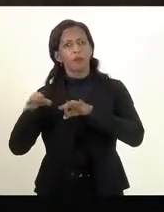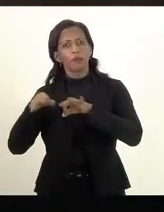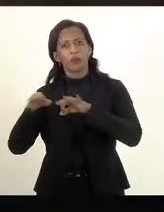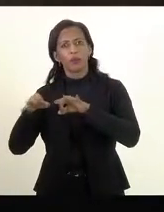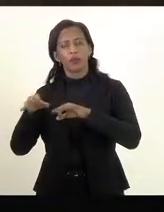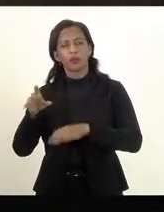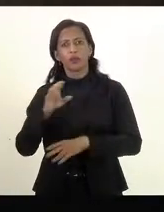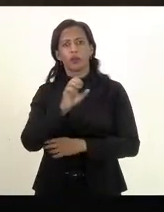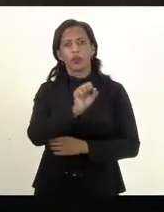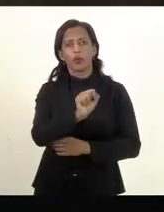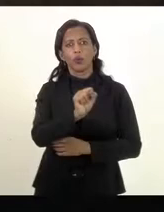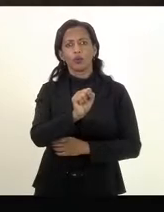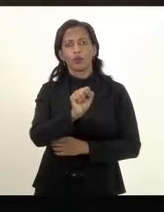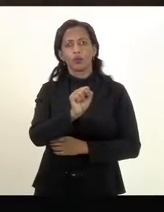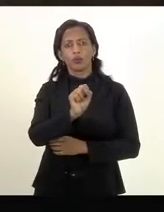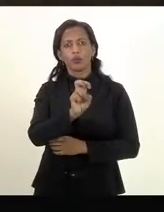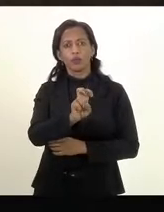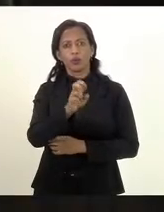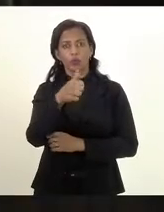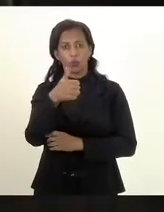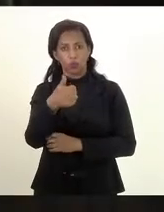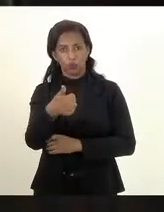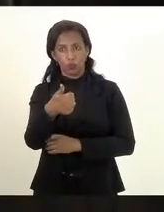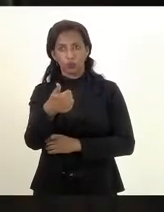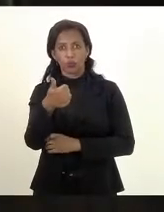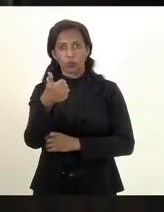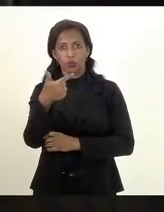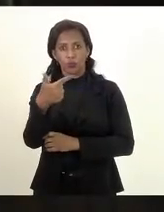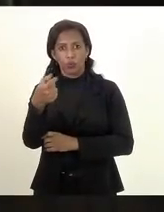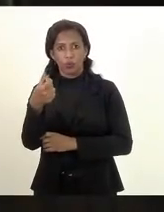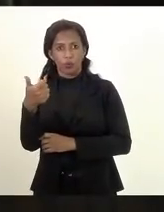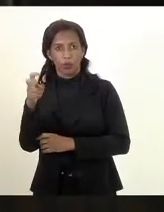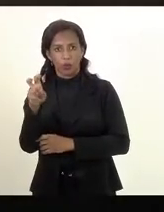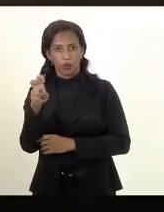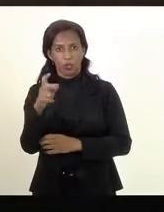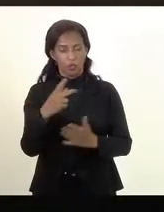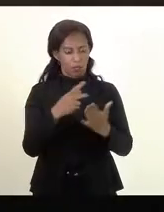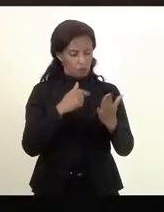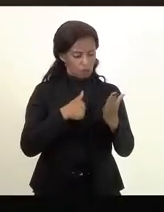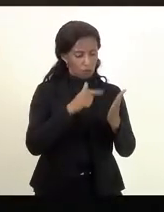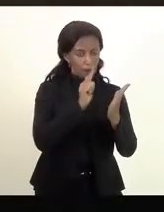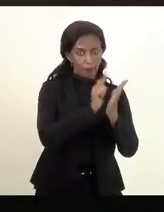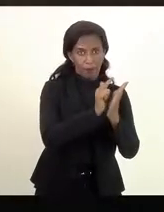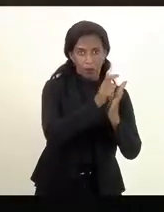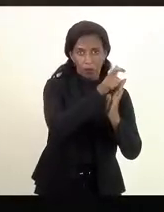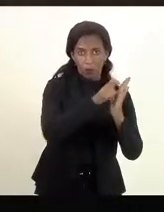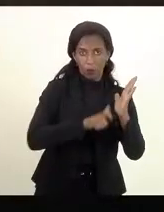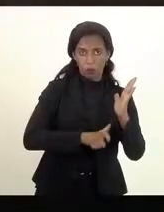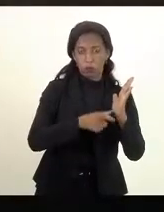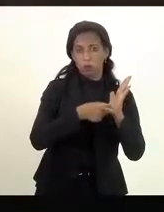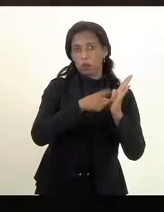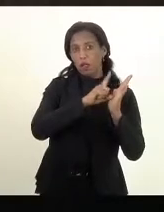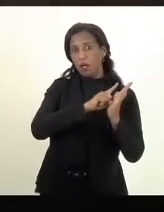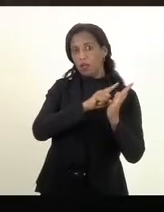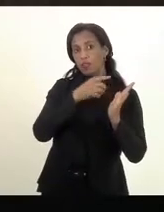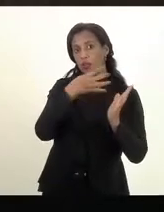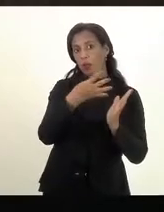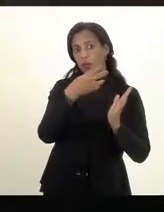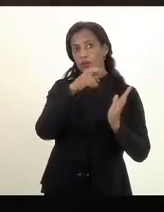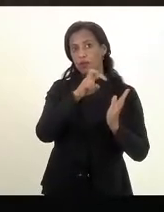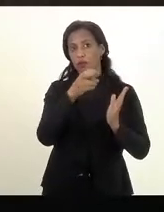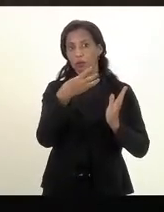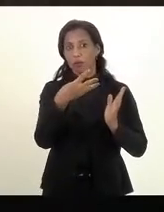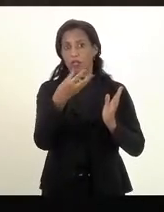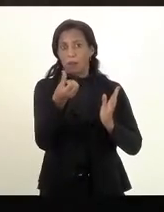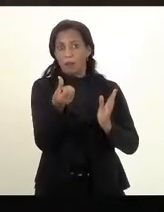no projeto 851-2015, não é isso? 851-2015. Na pauta que eu tenho aqui, antes desse tinha o 4536.